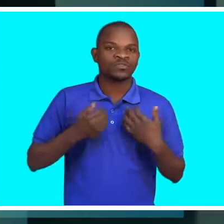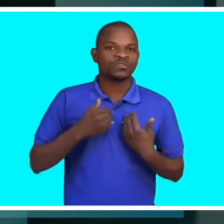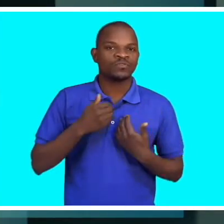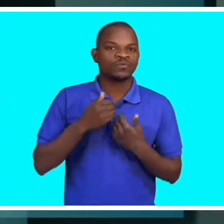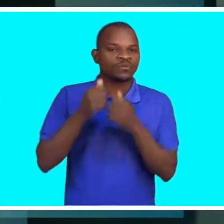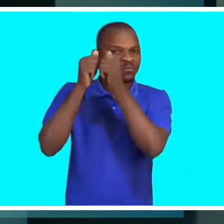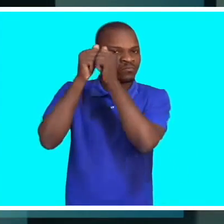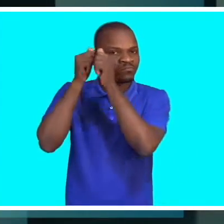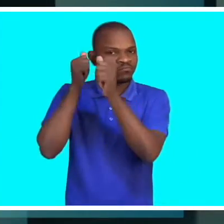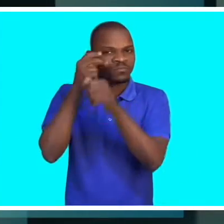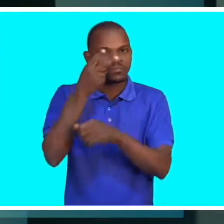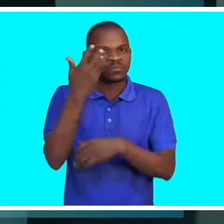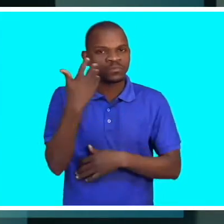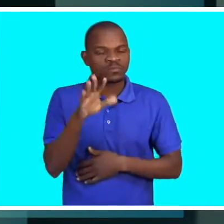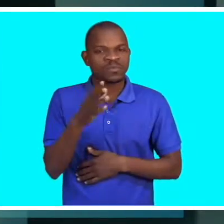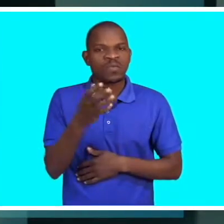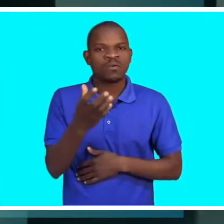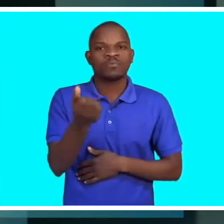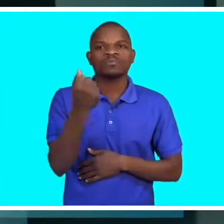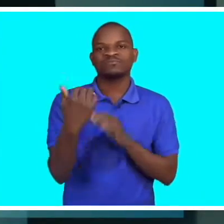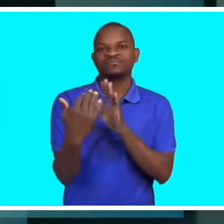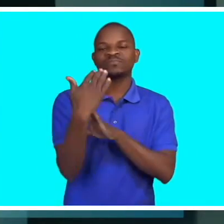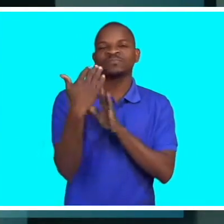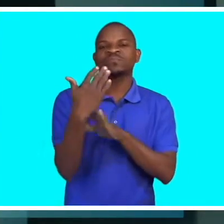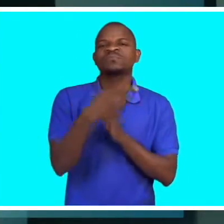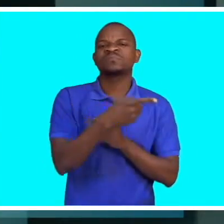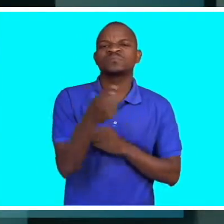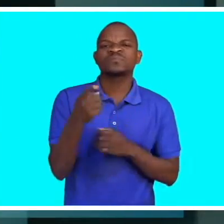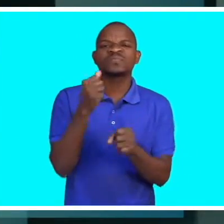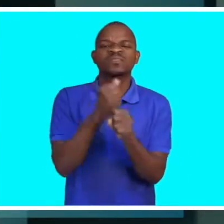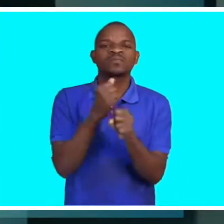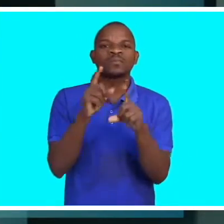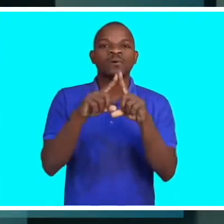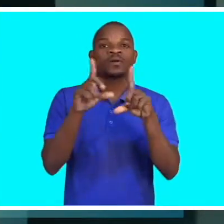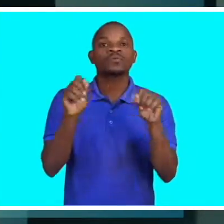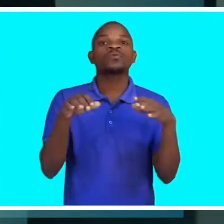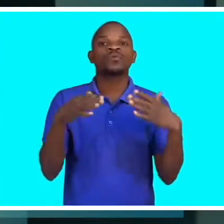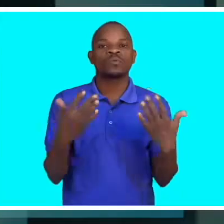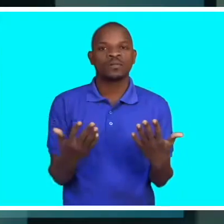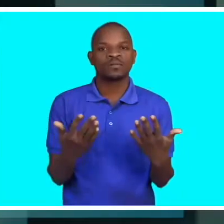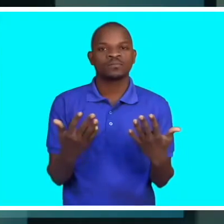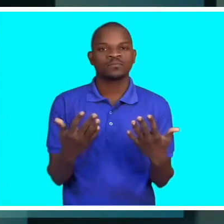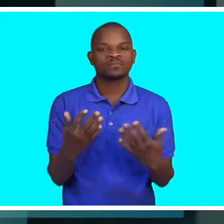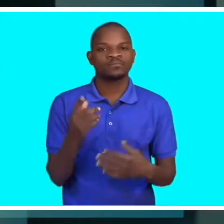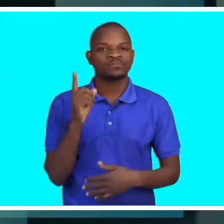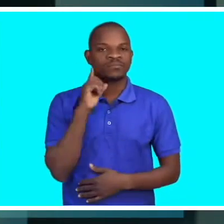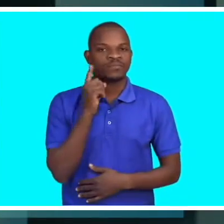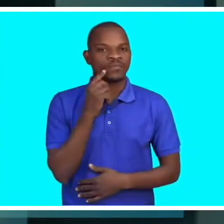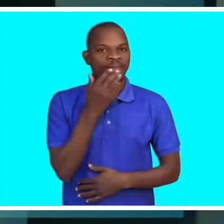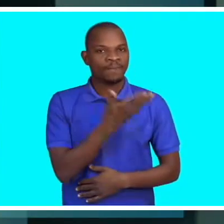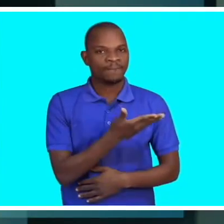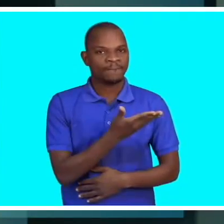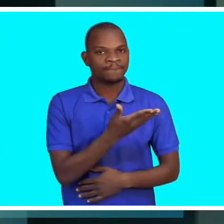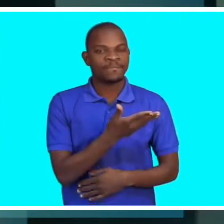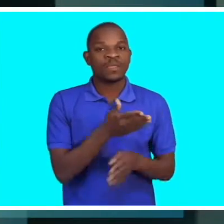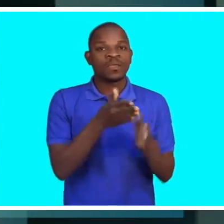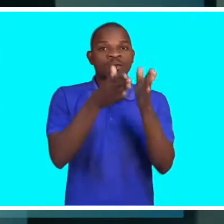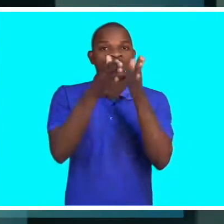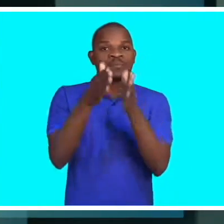jovem com deficiência mental. Podem nos contar um pouco os serviços que eles têm realizado?